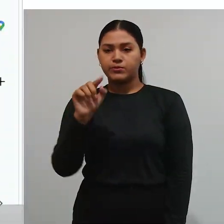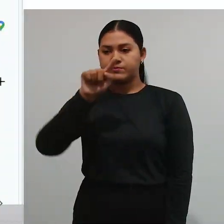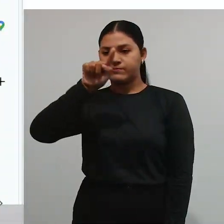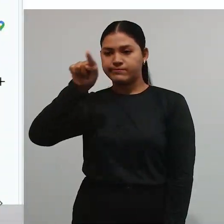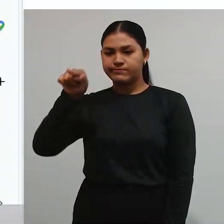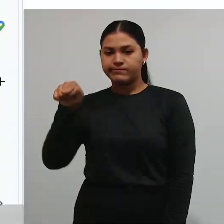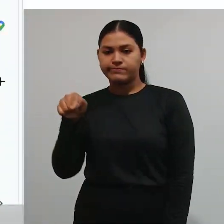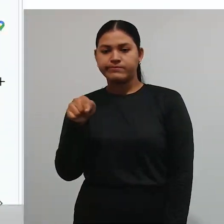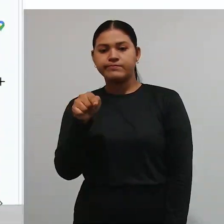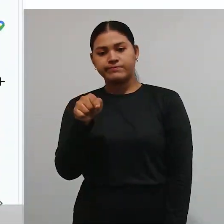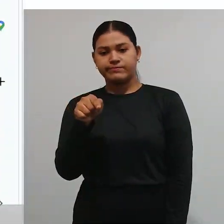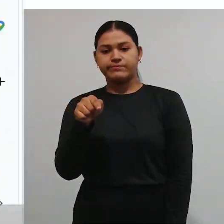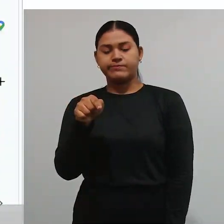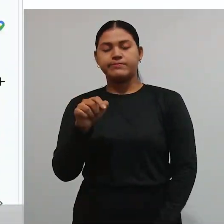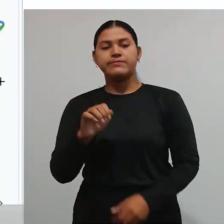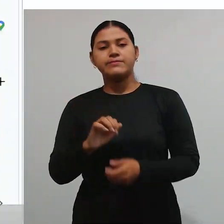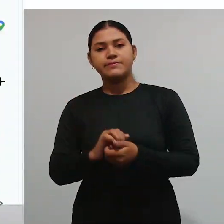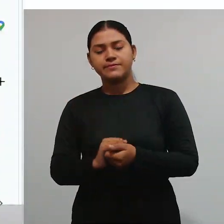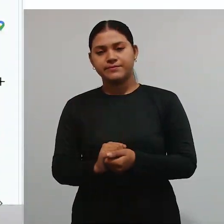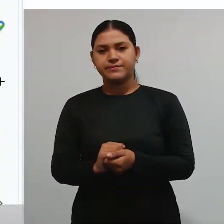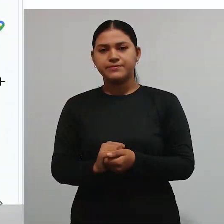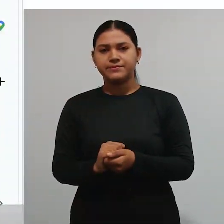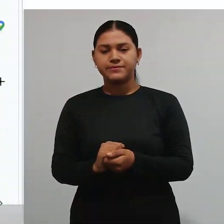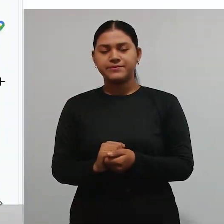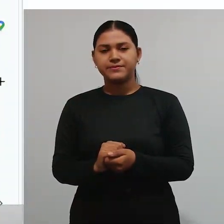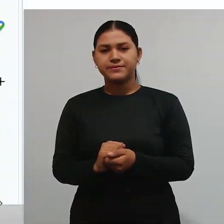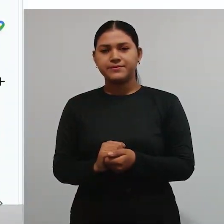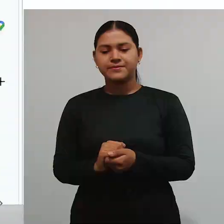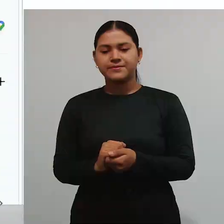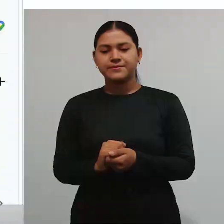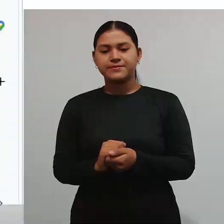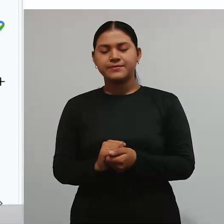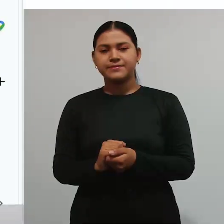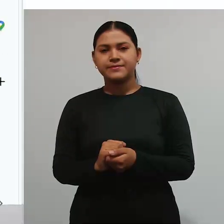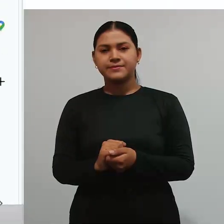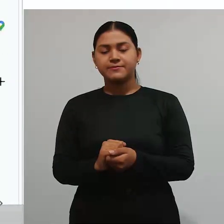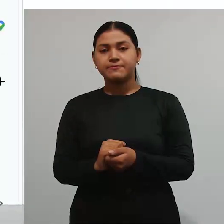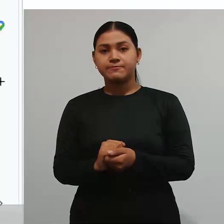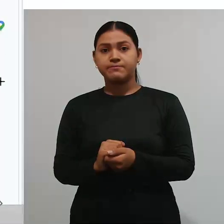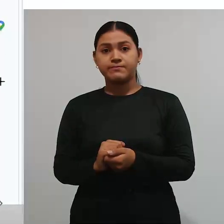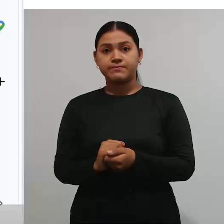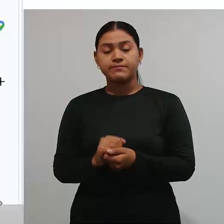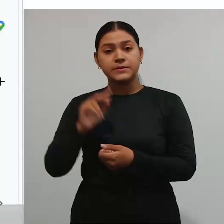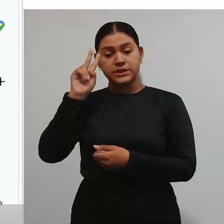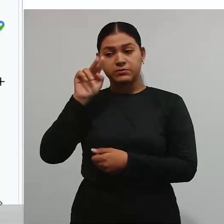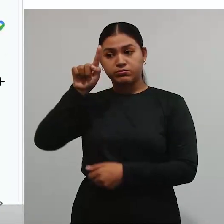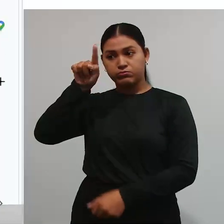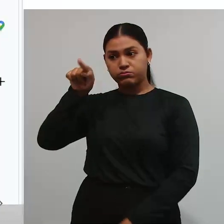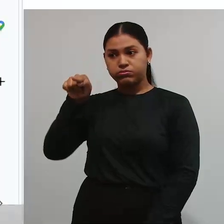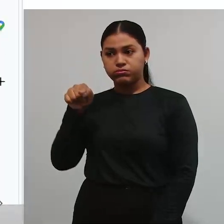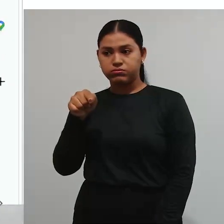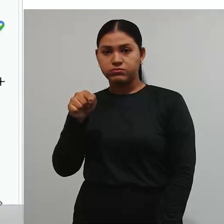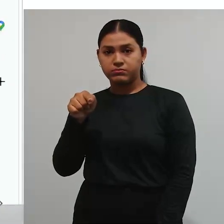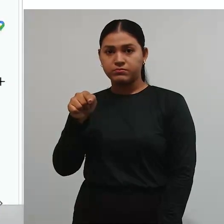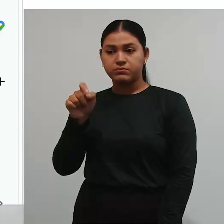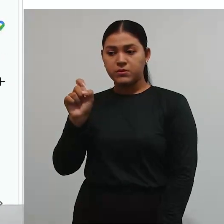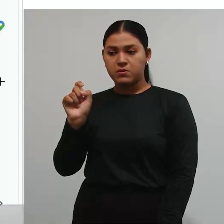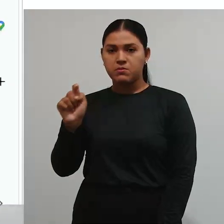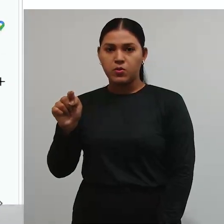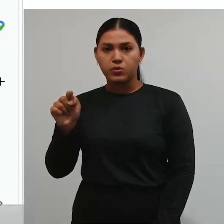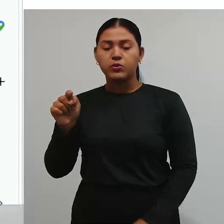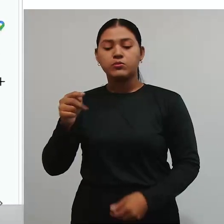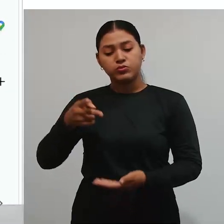aqui e coloco página 16. Fecho parênteses. Dou Enter e continuo meu texto,